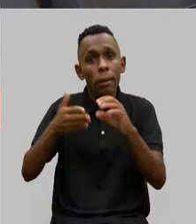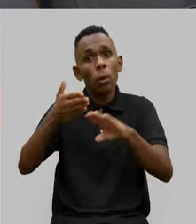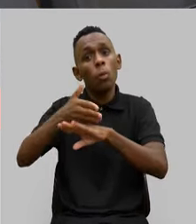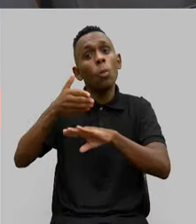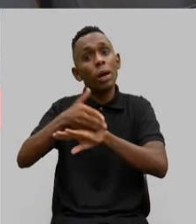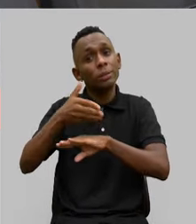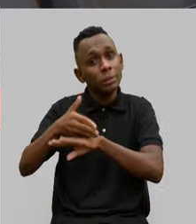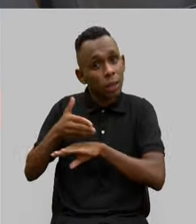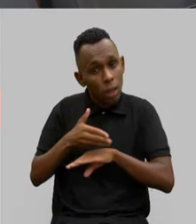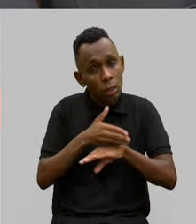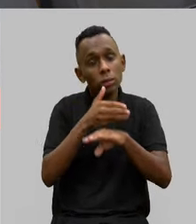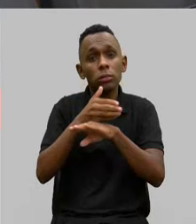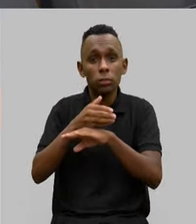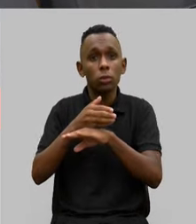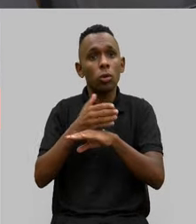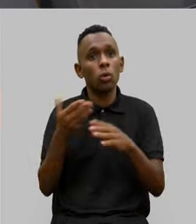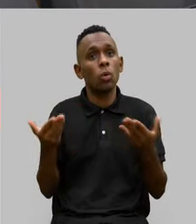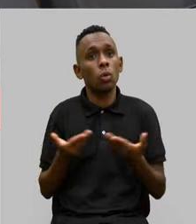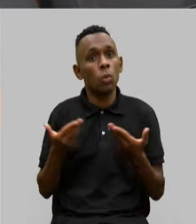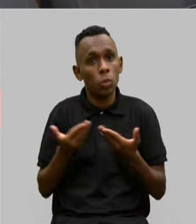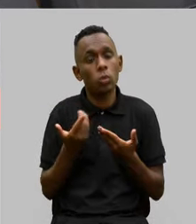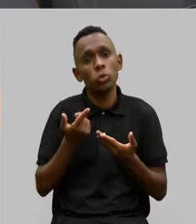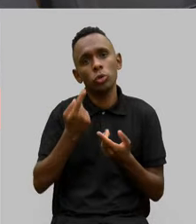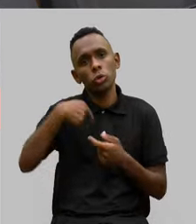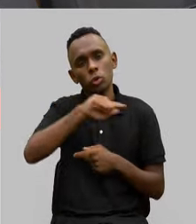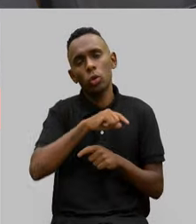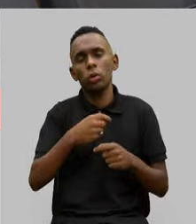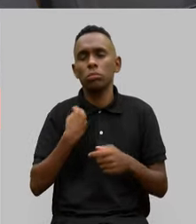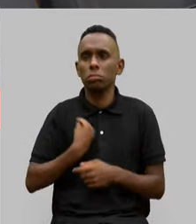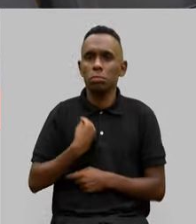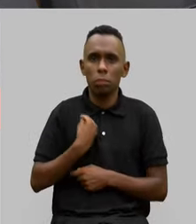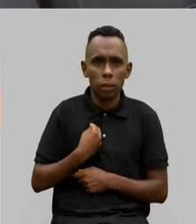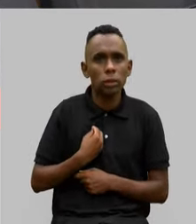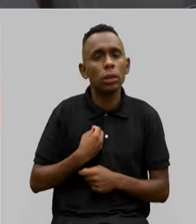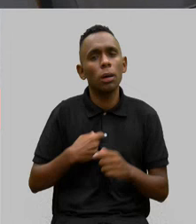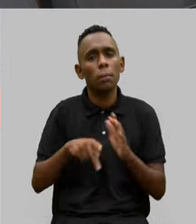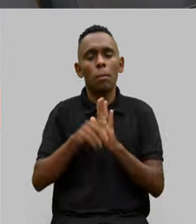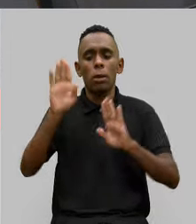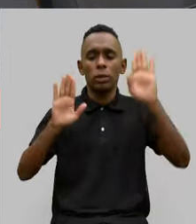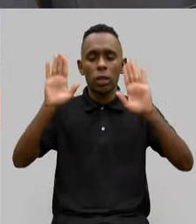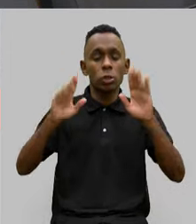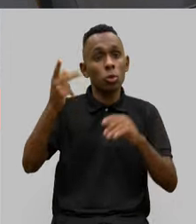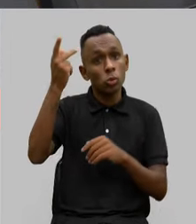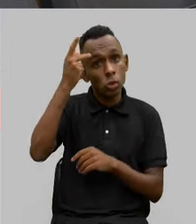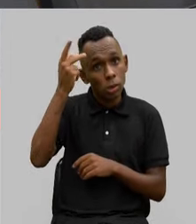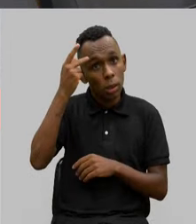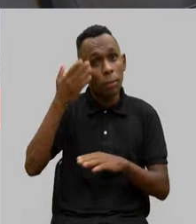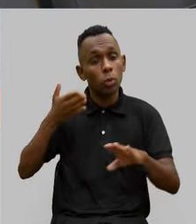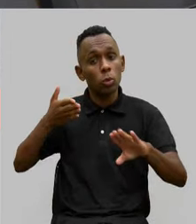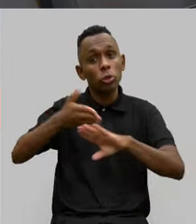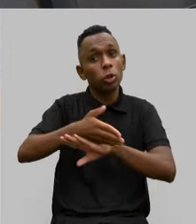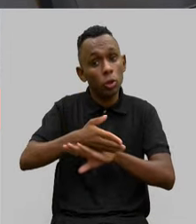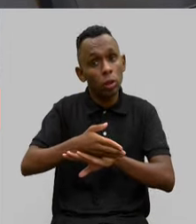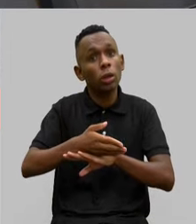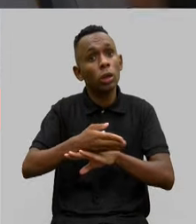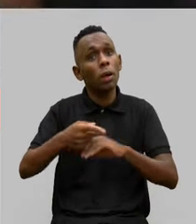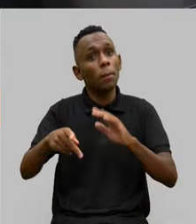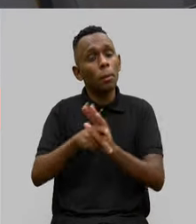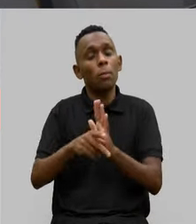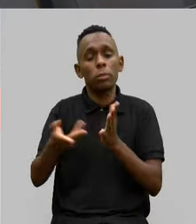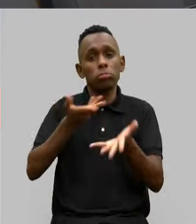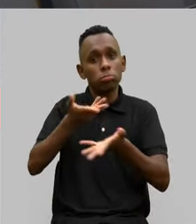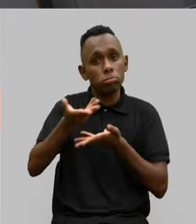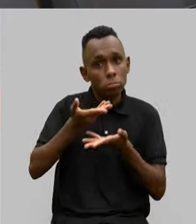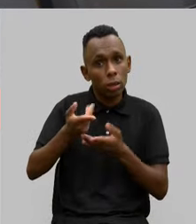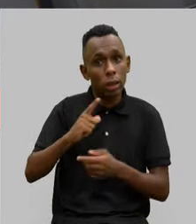e hoje a gente fez parte né da licitação de São Paulo com a nossa entrada né e com a resiliência que a gente tem